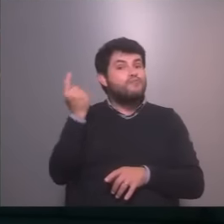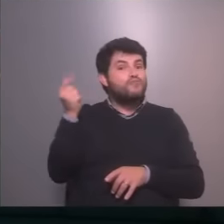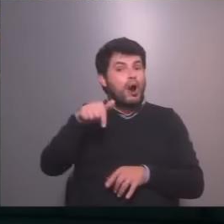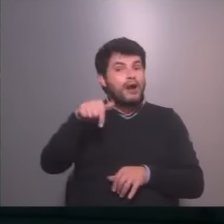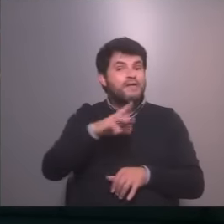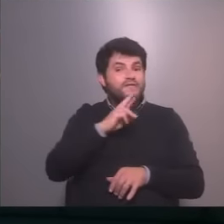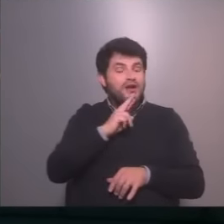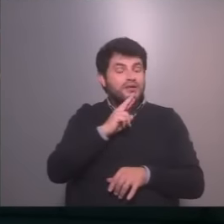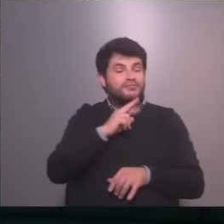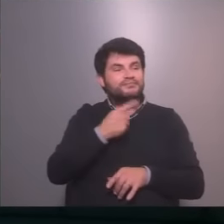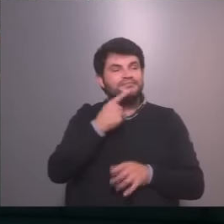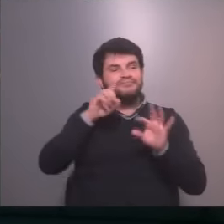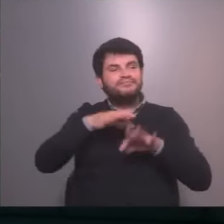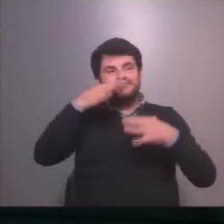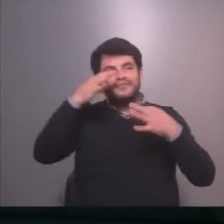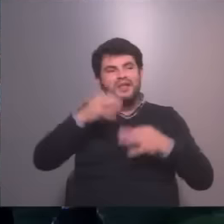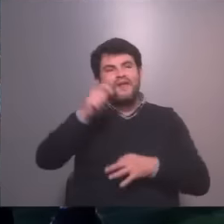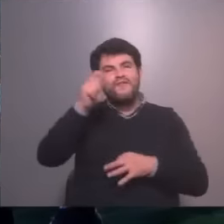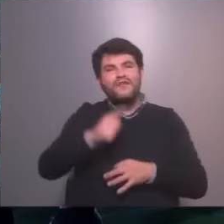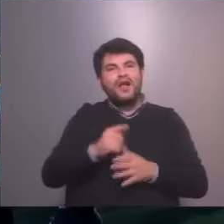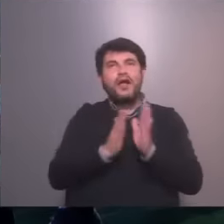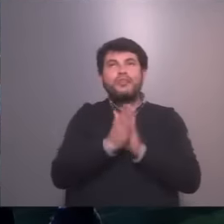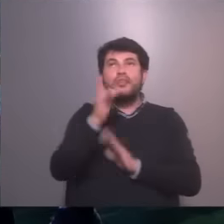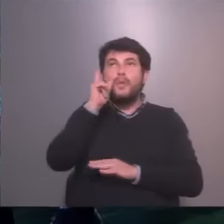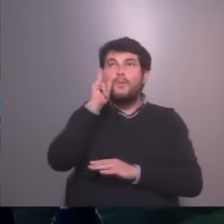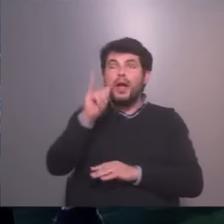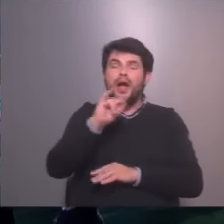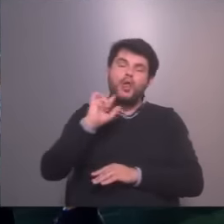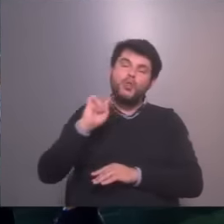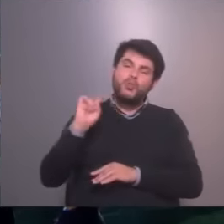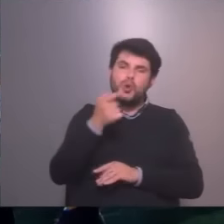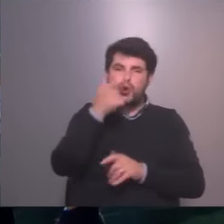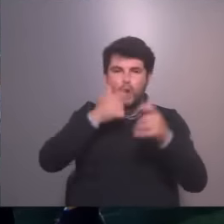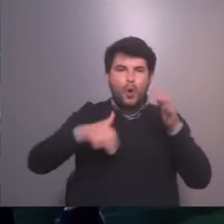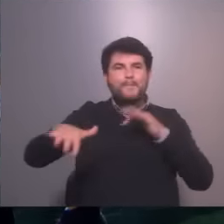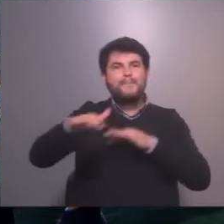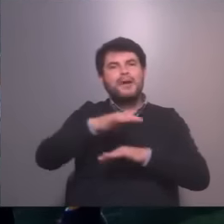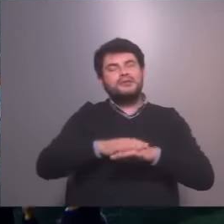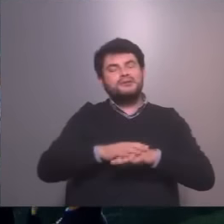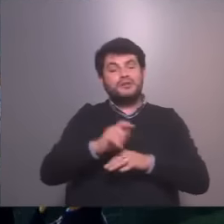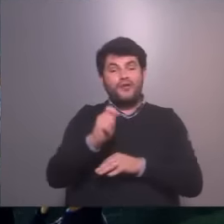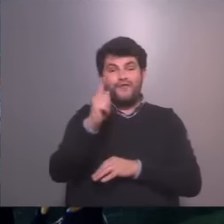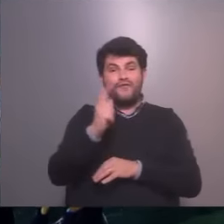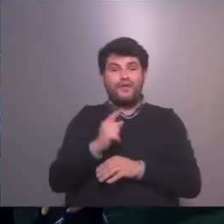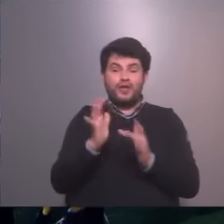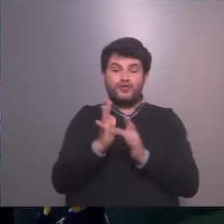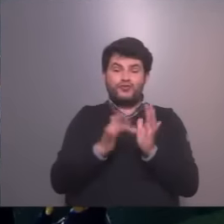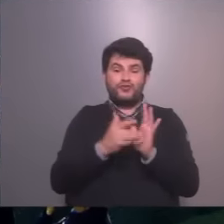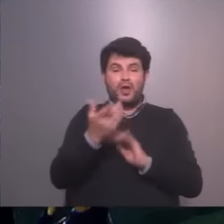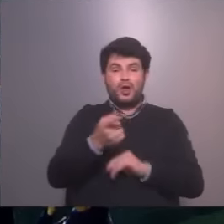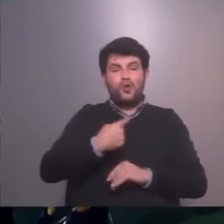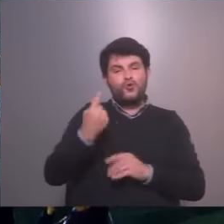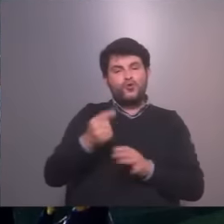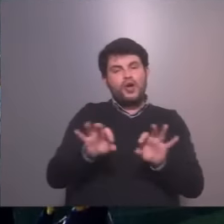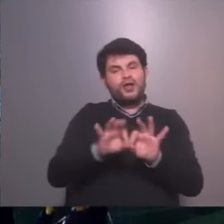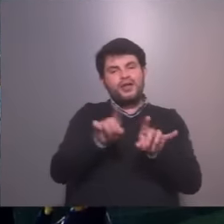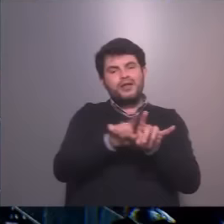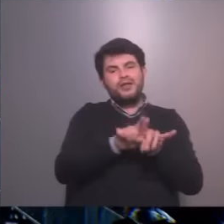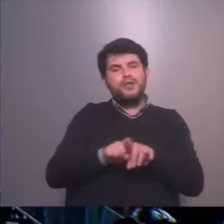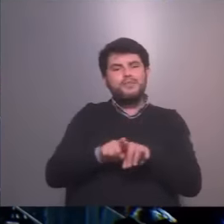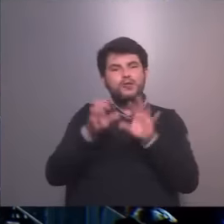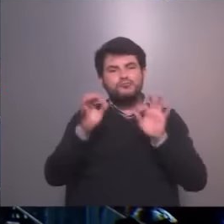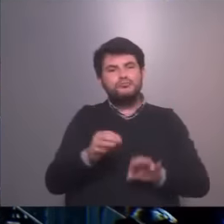mãe, como nos recordou o Papa Francisco, e renovamos a certeza da fé segundo a qual Deus é